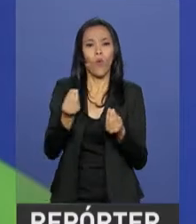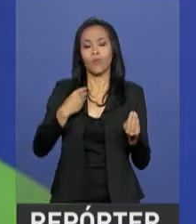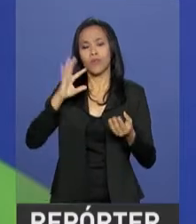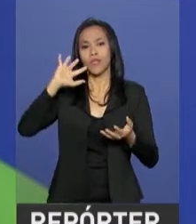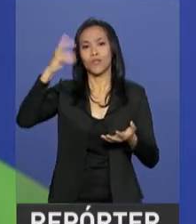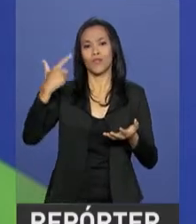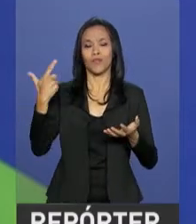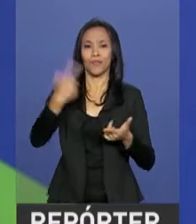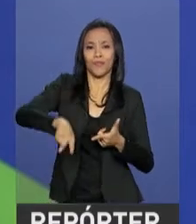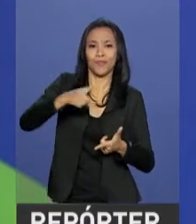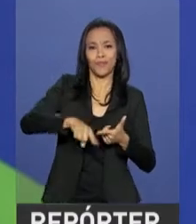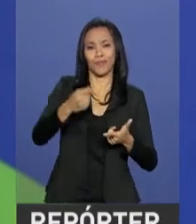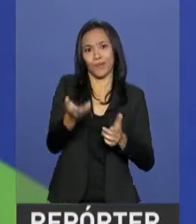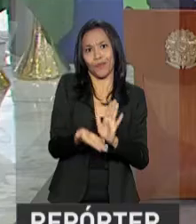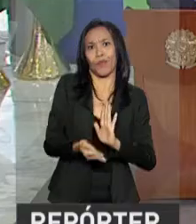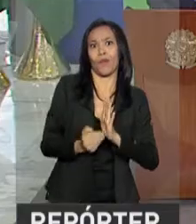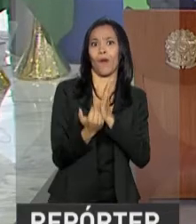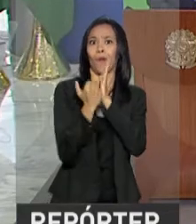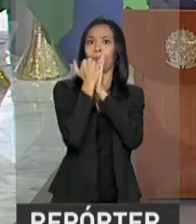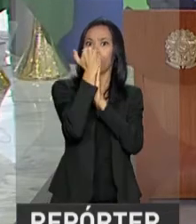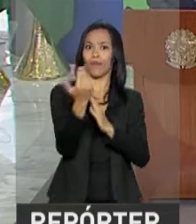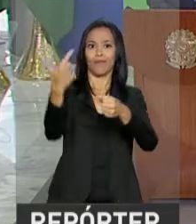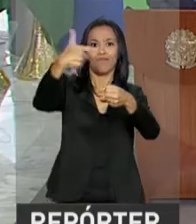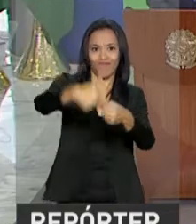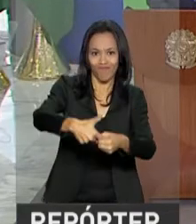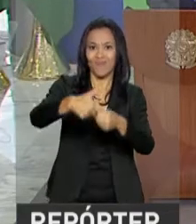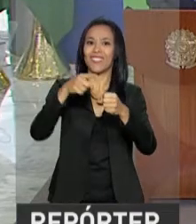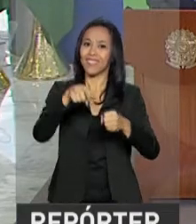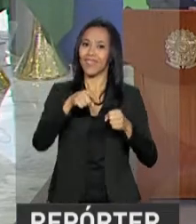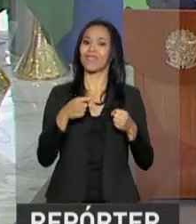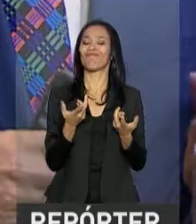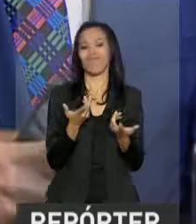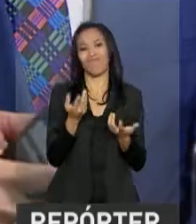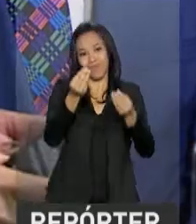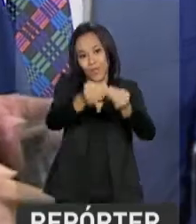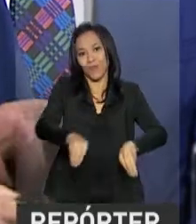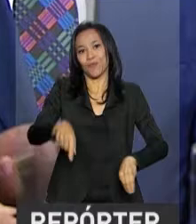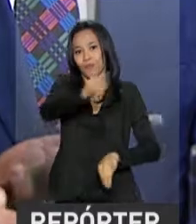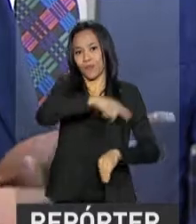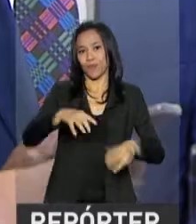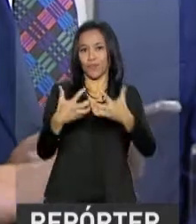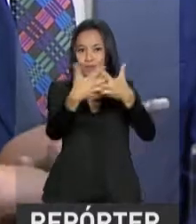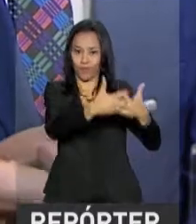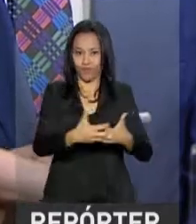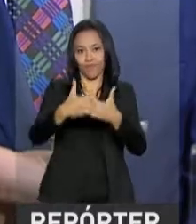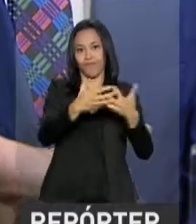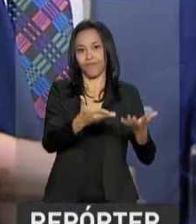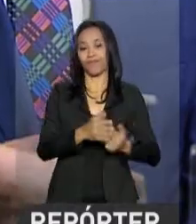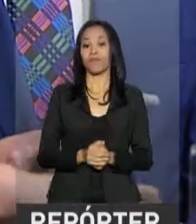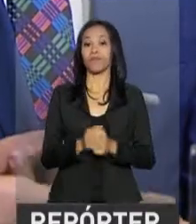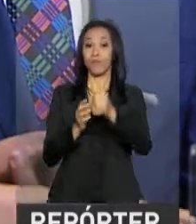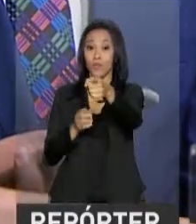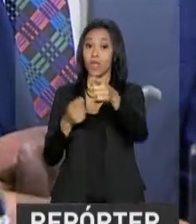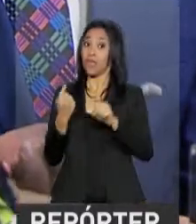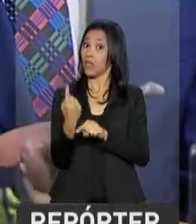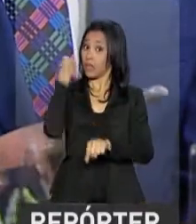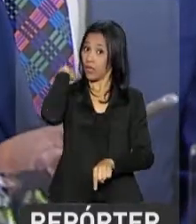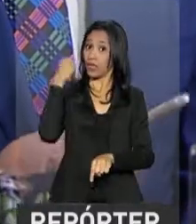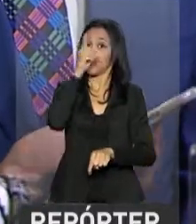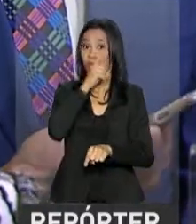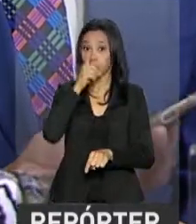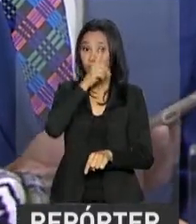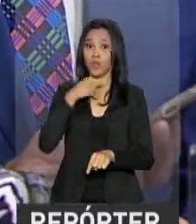para o aumento do preço do diesel que está afetando os caminhos desde domingo nós estamos trabalhando